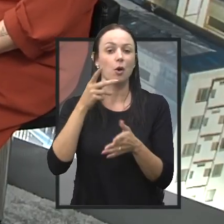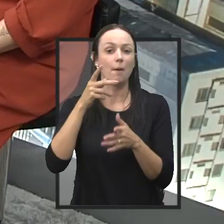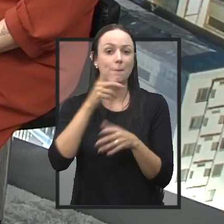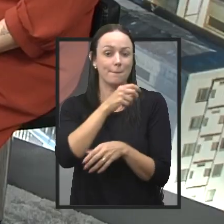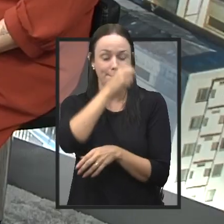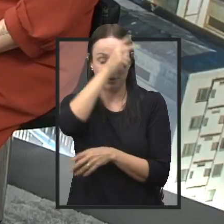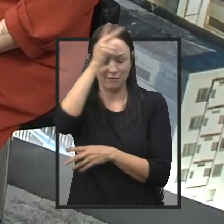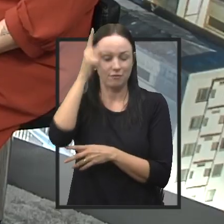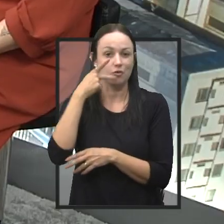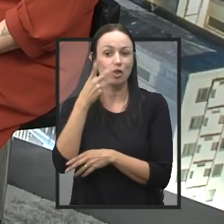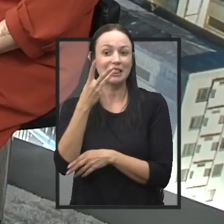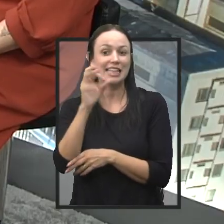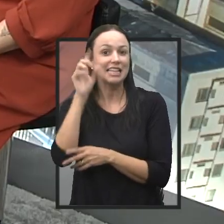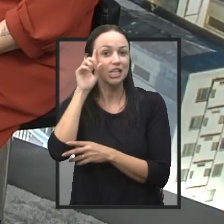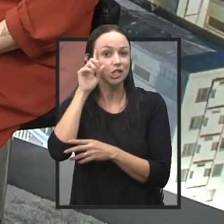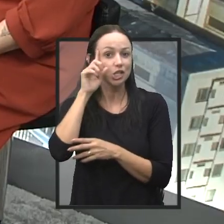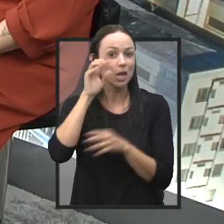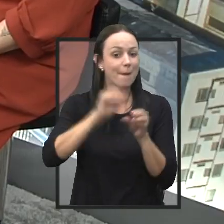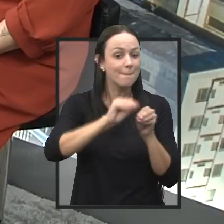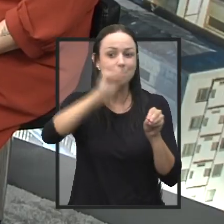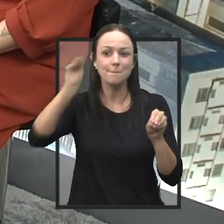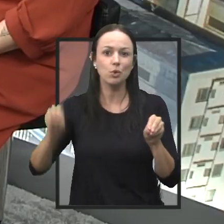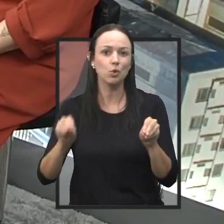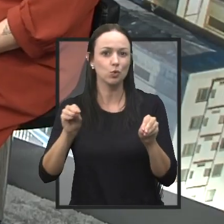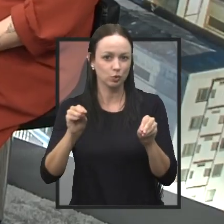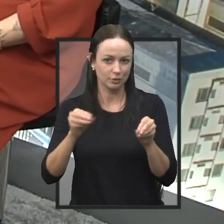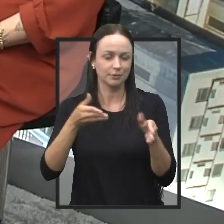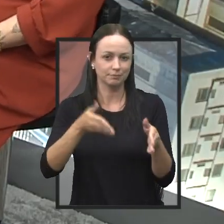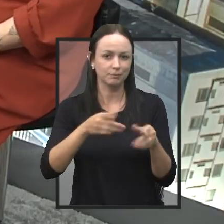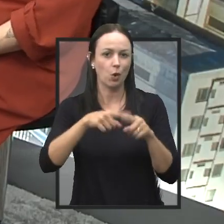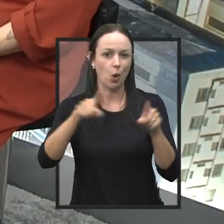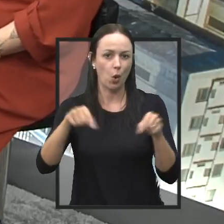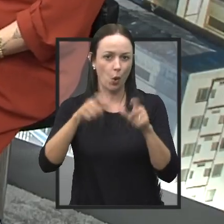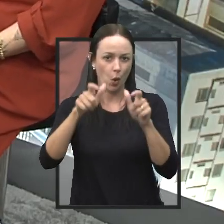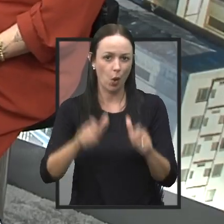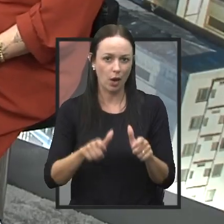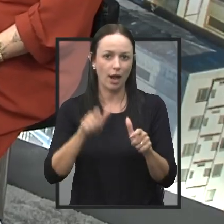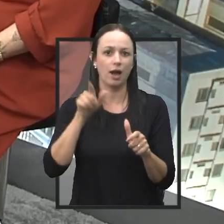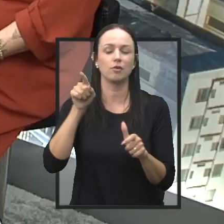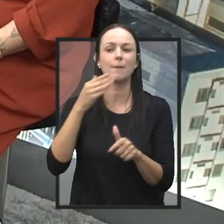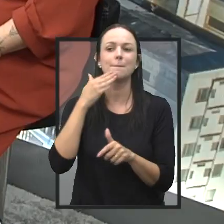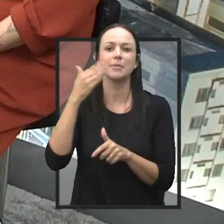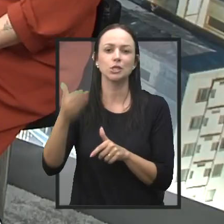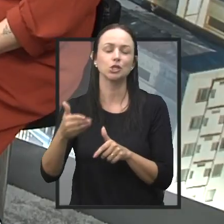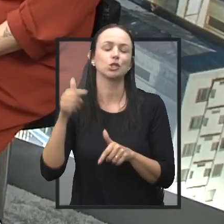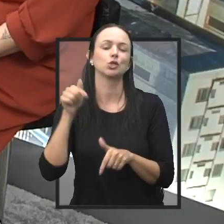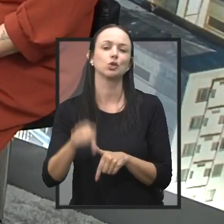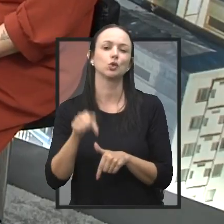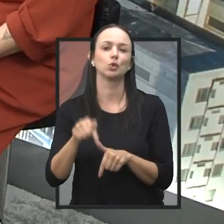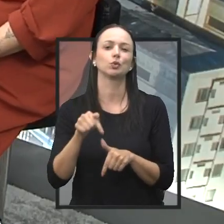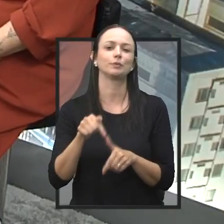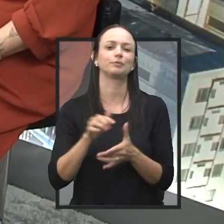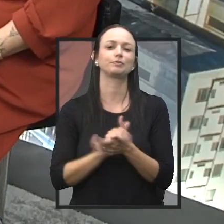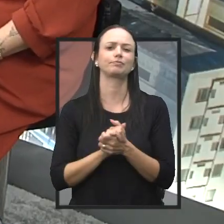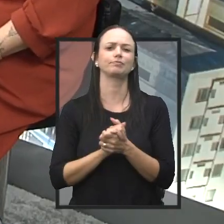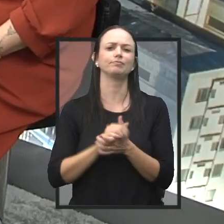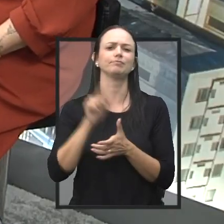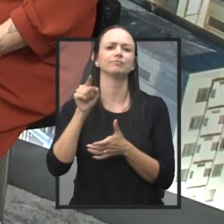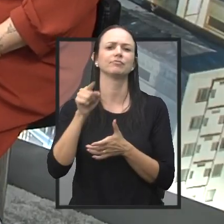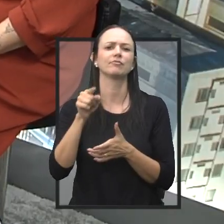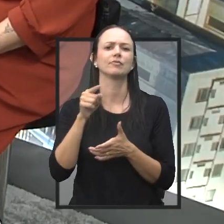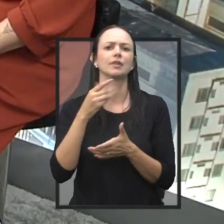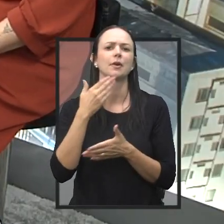local. E eles vieram pedir o apoio da Câmara dos Vereadores. A senhora capitaneou, inclusive, a elaboração